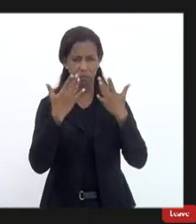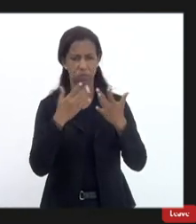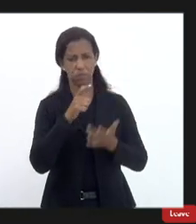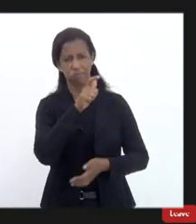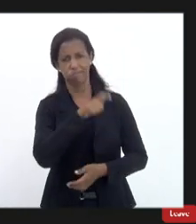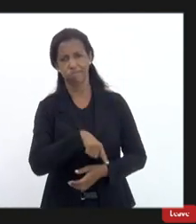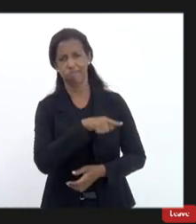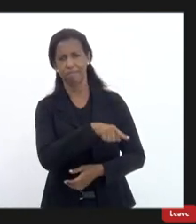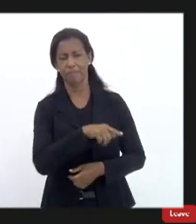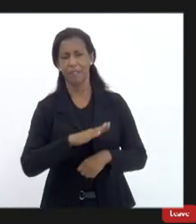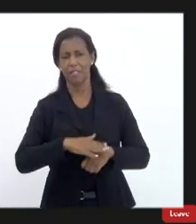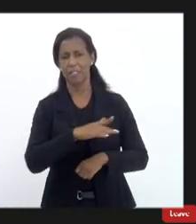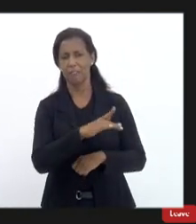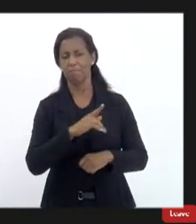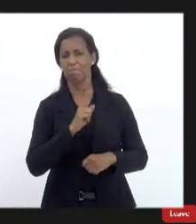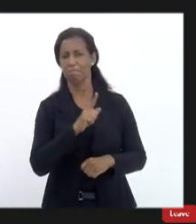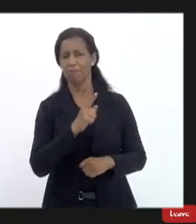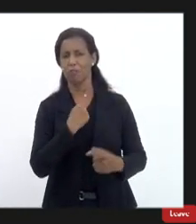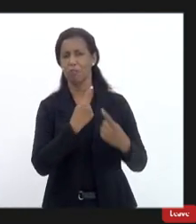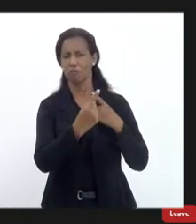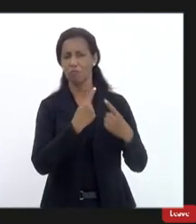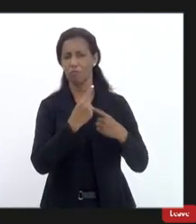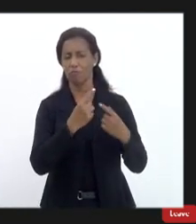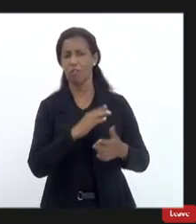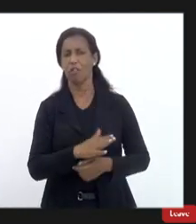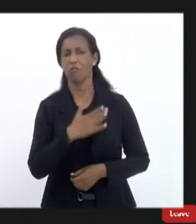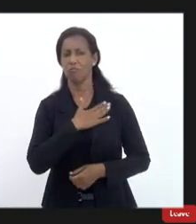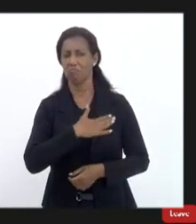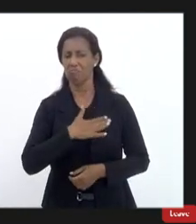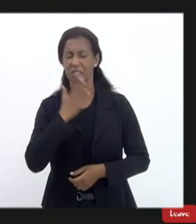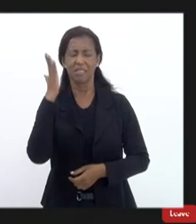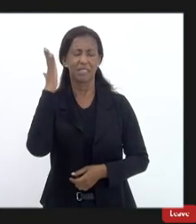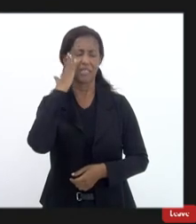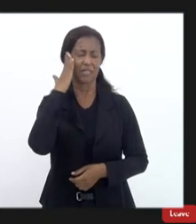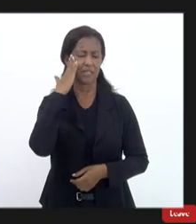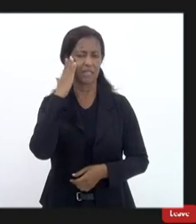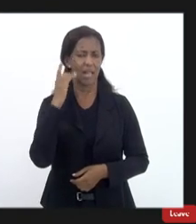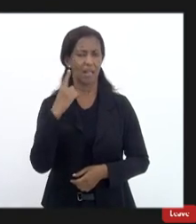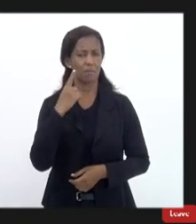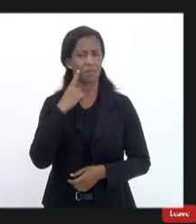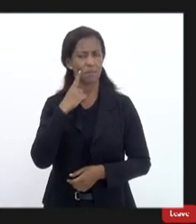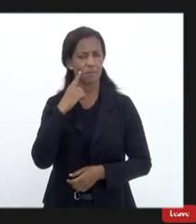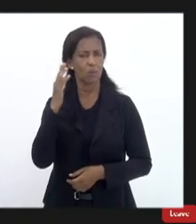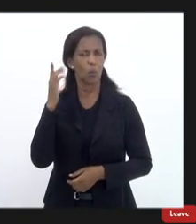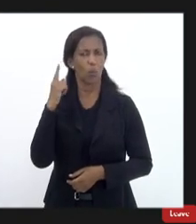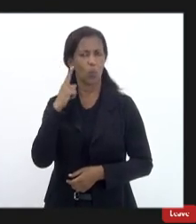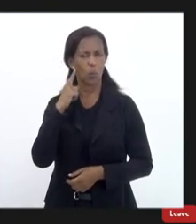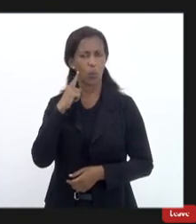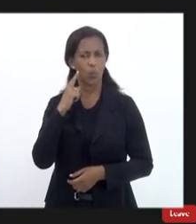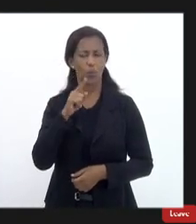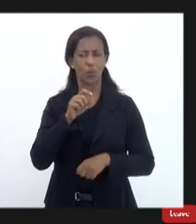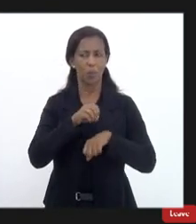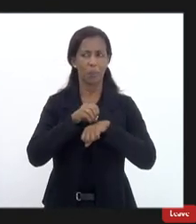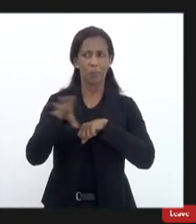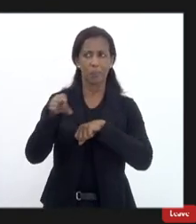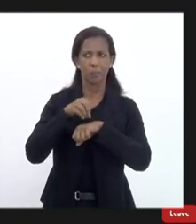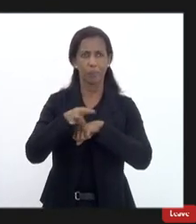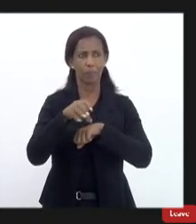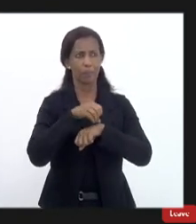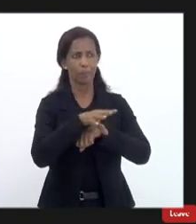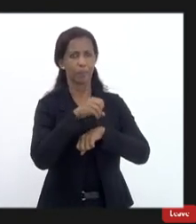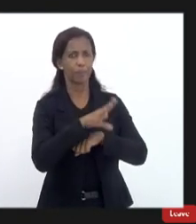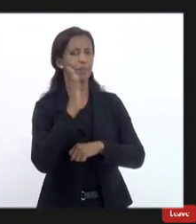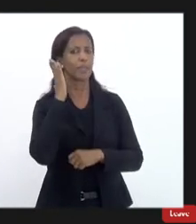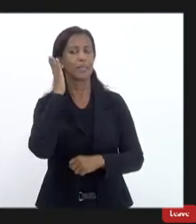pessoa totalmente aberta ao diálogo, sabe escutar, sabe encaminhar todos os nossos pleitos. Eu acho que